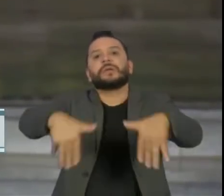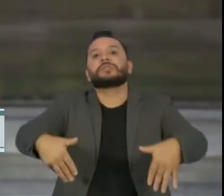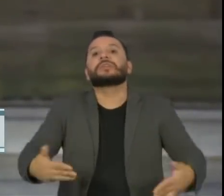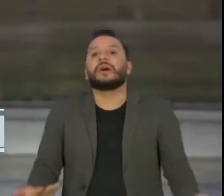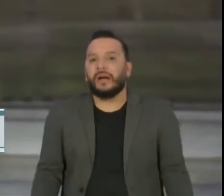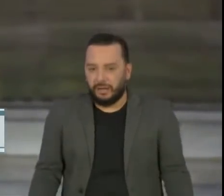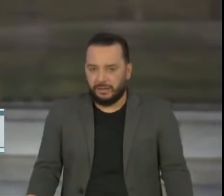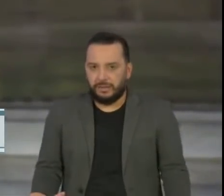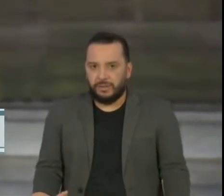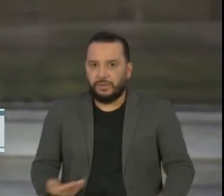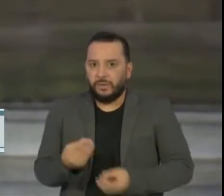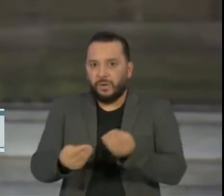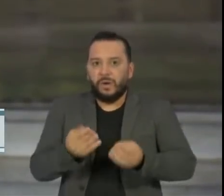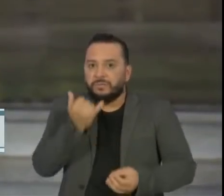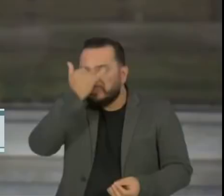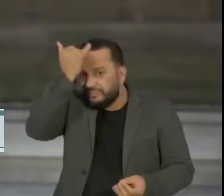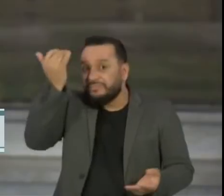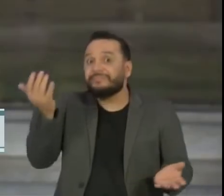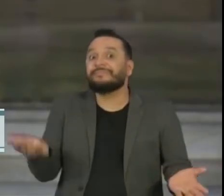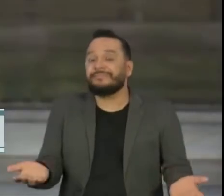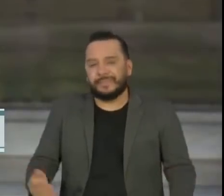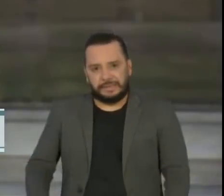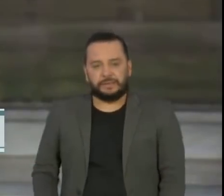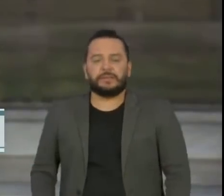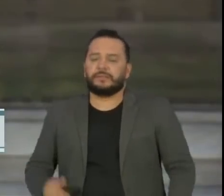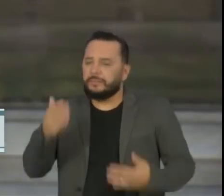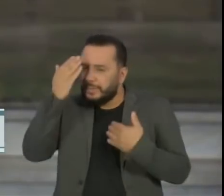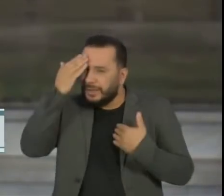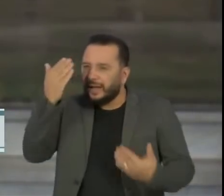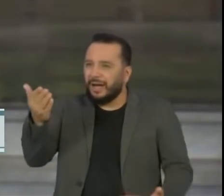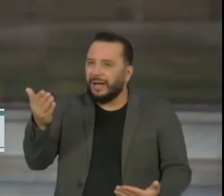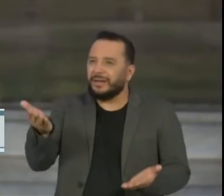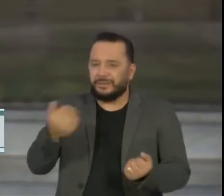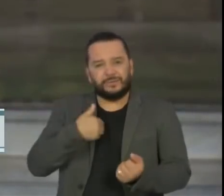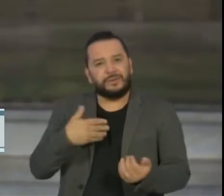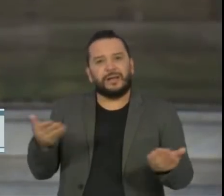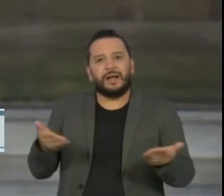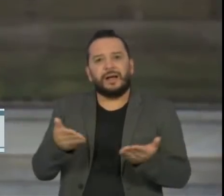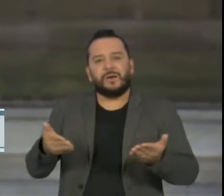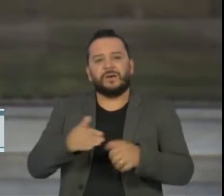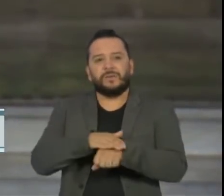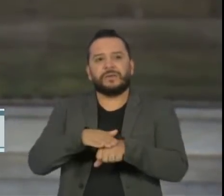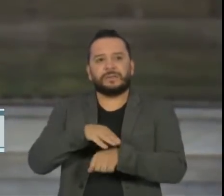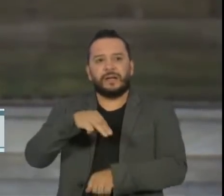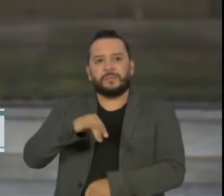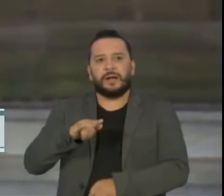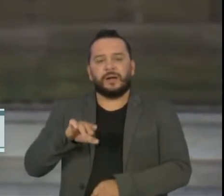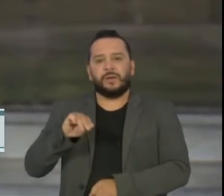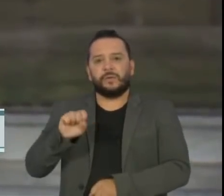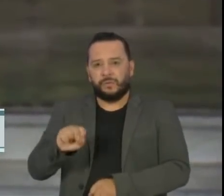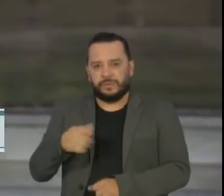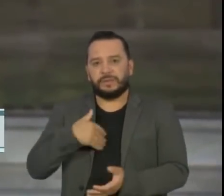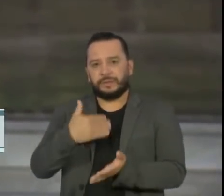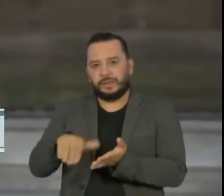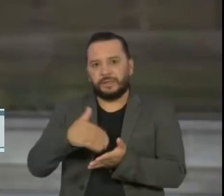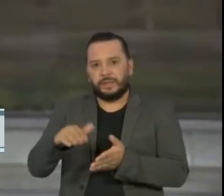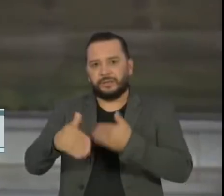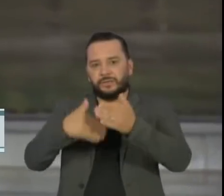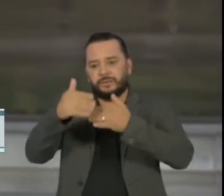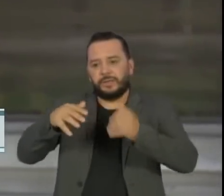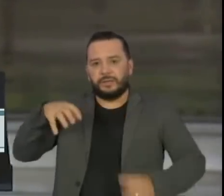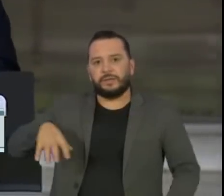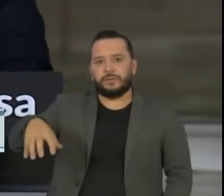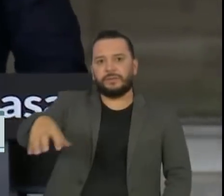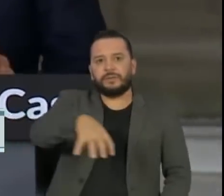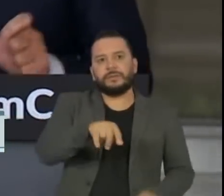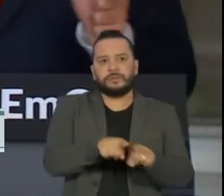Jovem Pan. Vamos dividir a resposta com Marco Vignoli, secretário de Desenvolvimento Regional, e depois João Gabardo, coordenador executivo